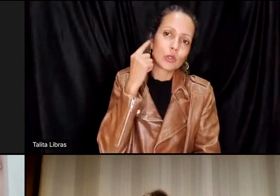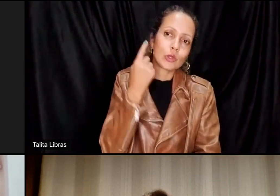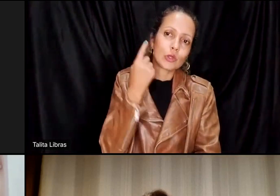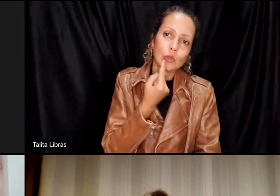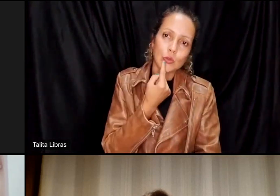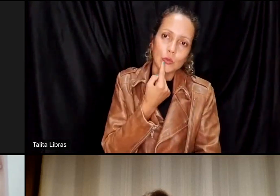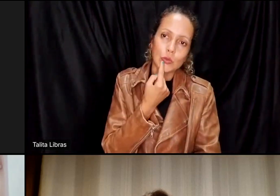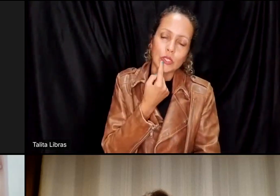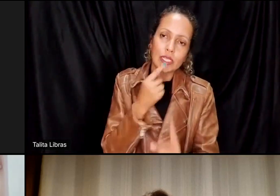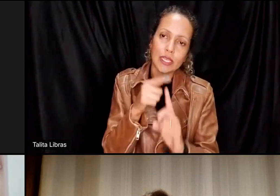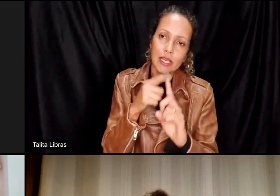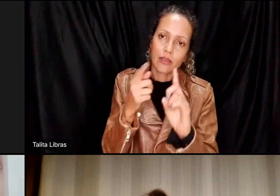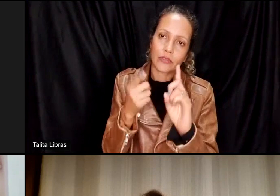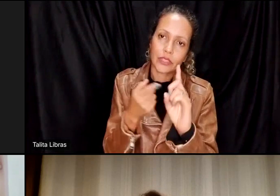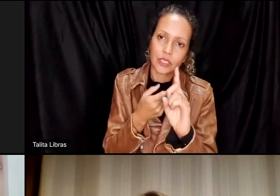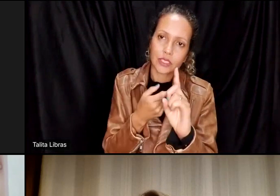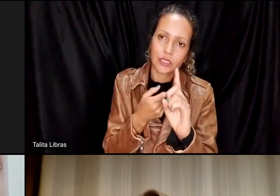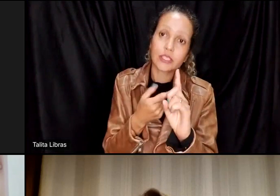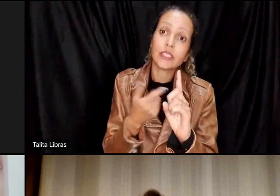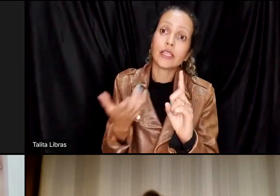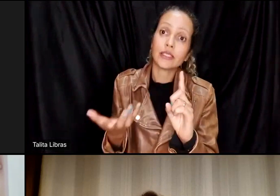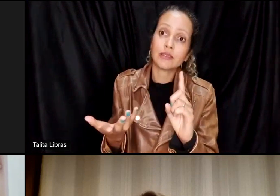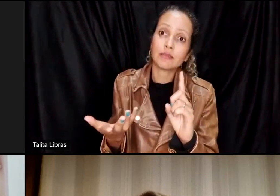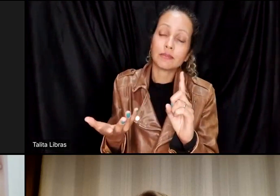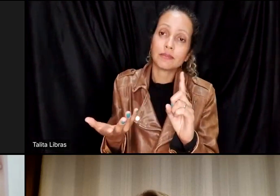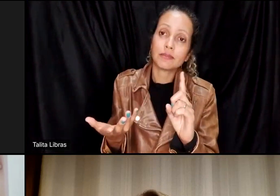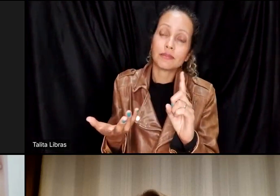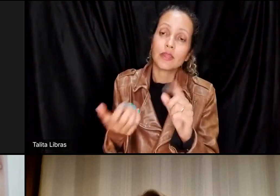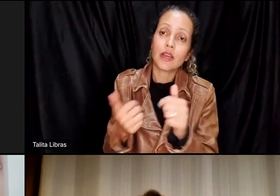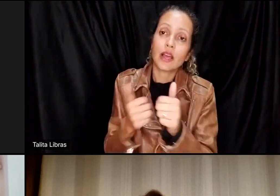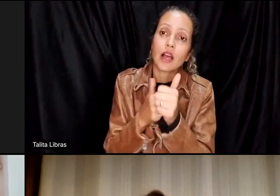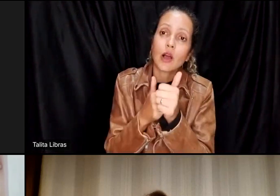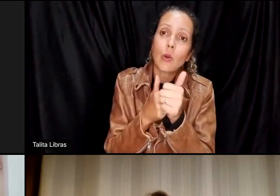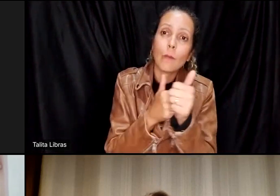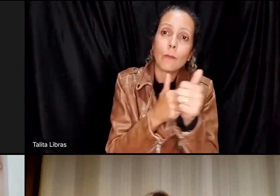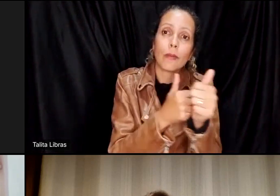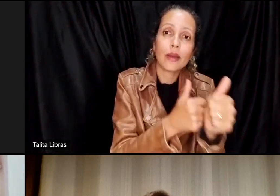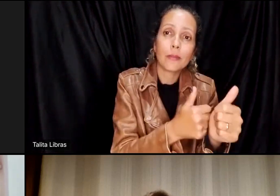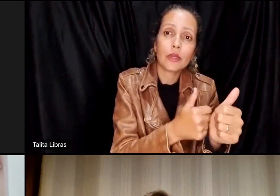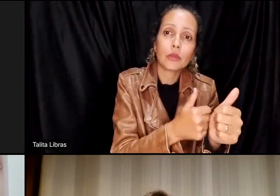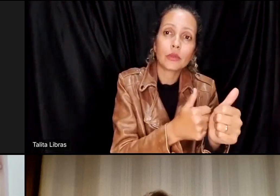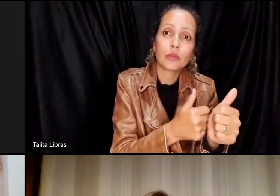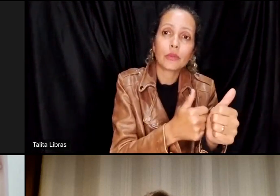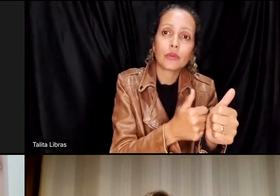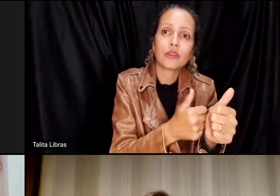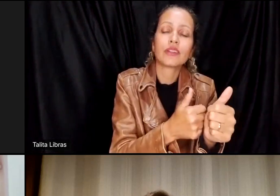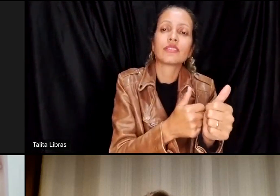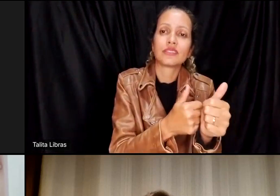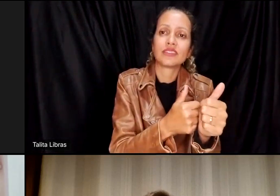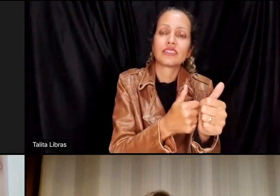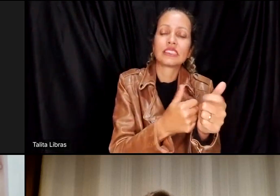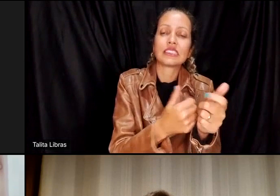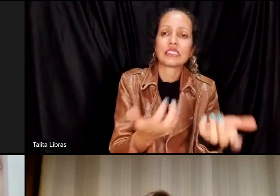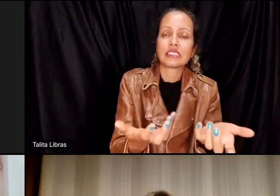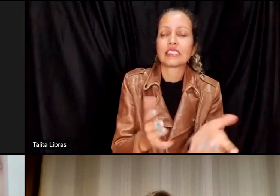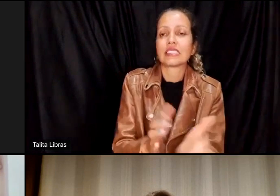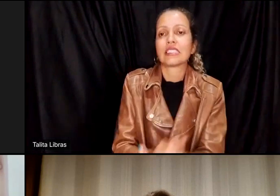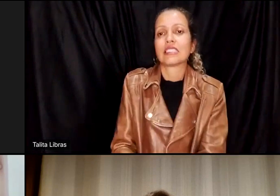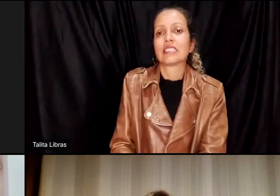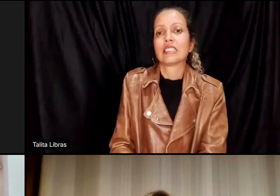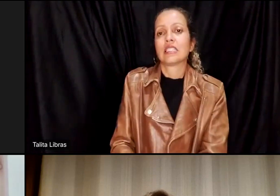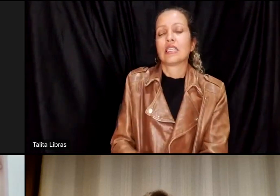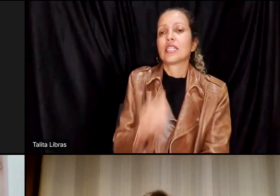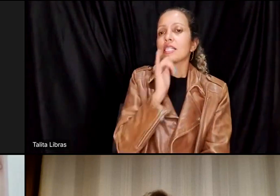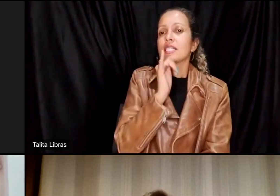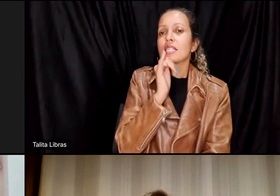e aí, ela tem todo um acompanhamento, olha, nós tivemos um caso na minha cidade de um casal de surdos que estavam